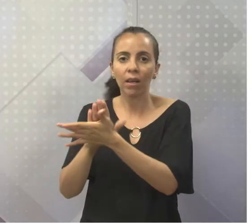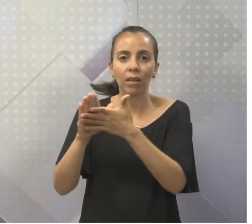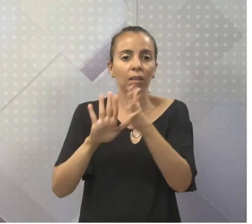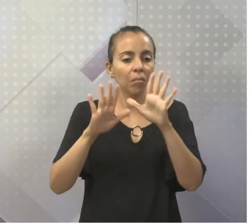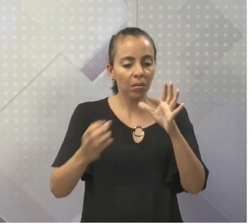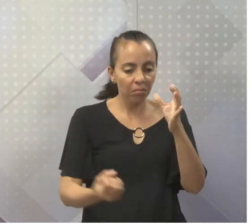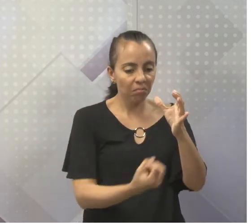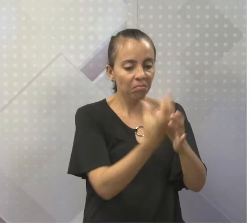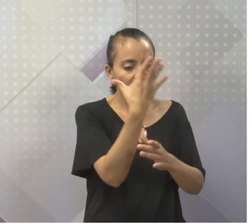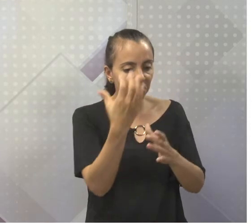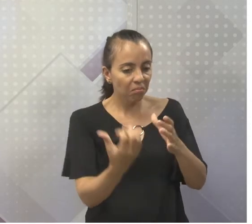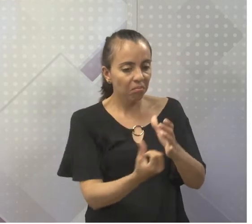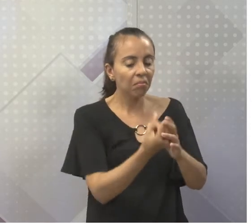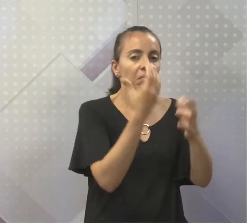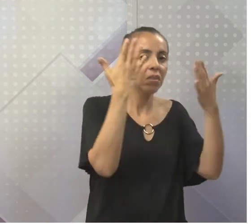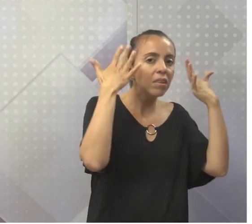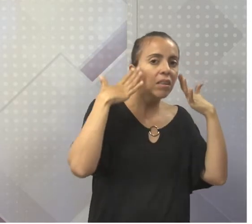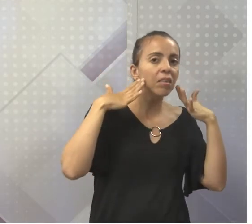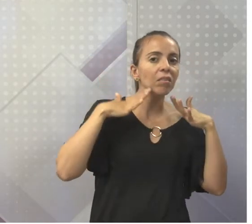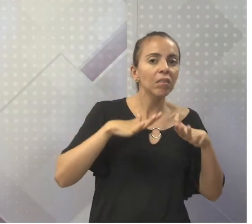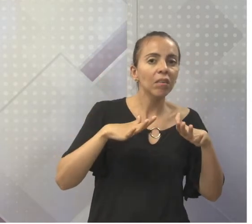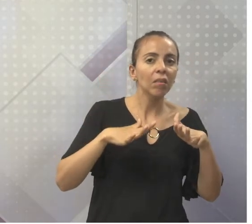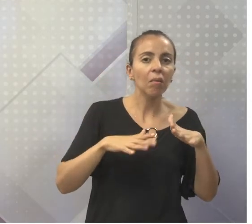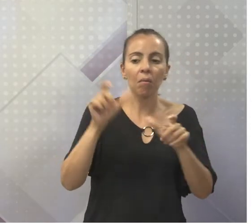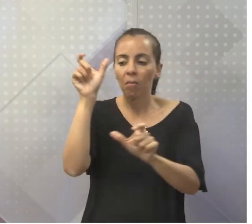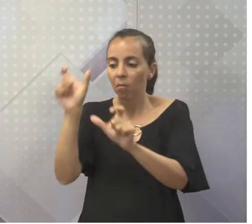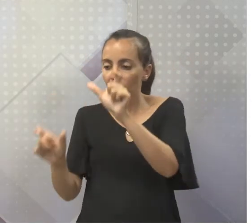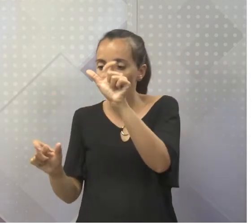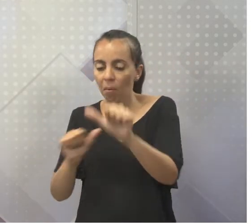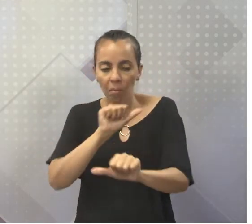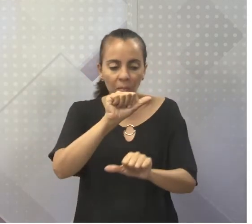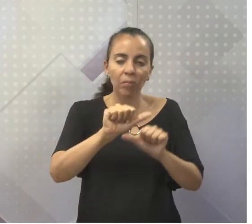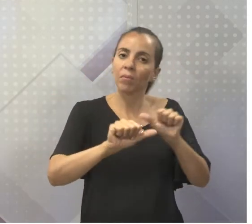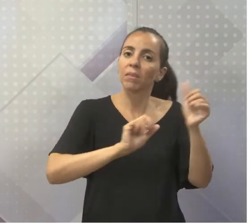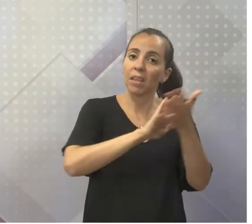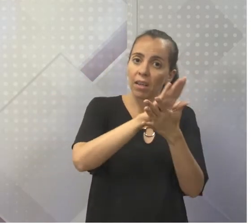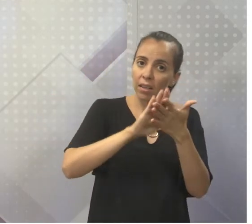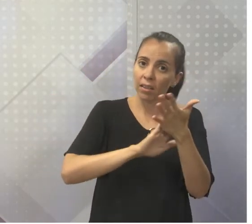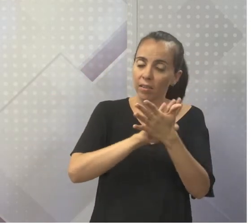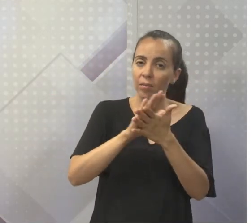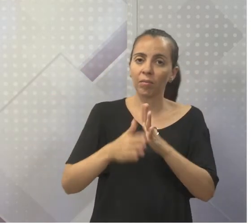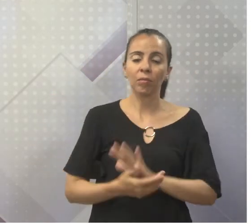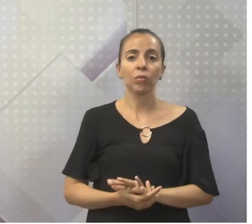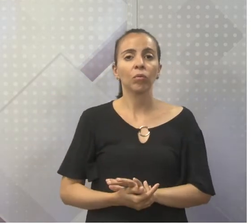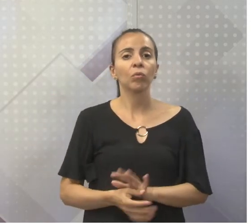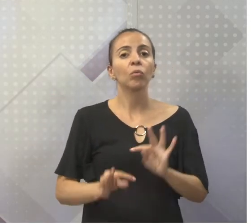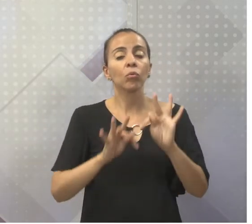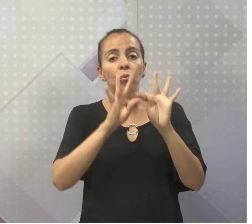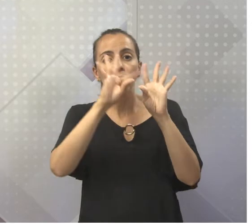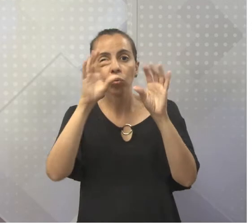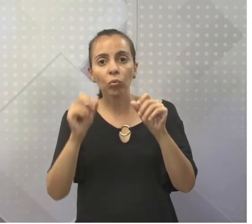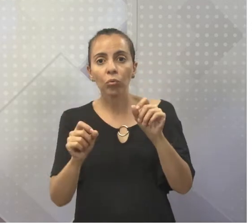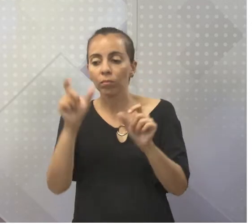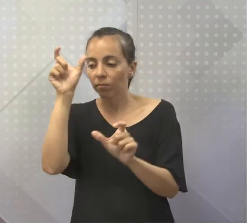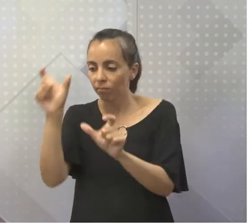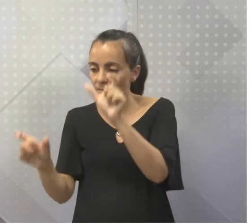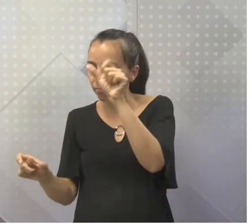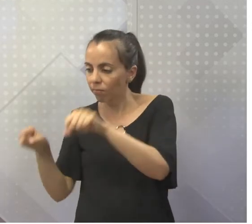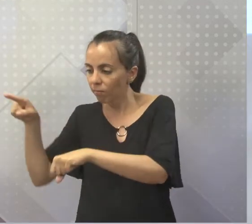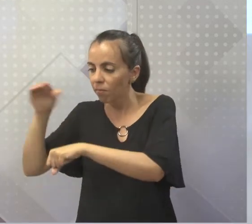biologia dá um pode ser alterada pelo homem a que massa nada que foi construído pelo ser humano é considerado